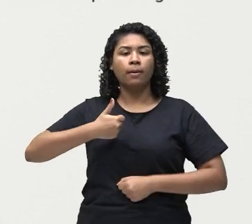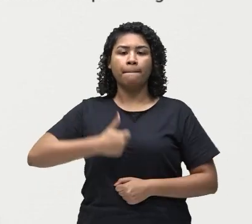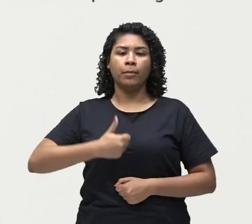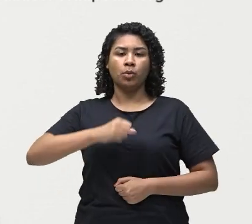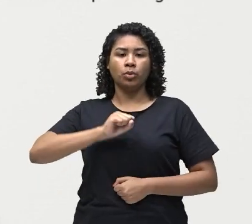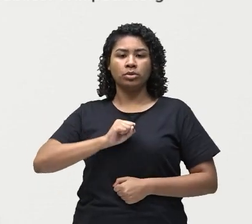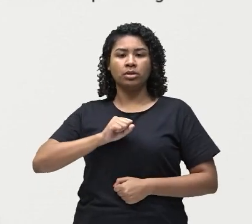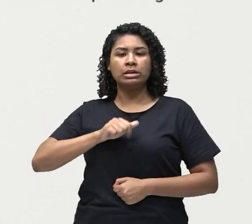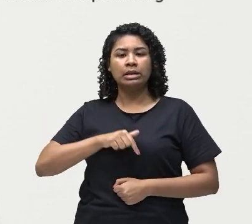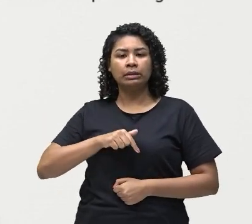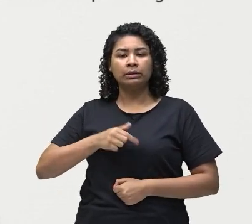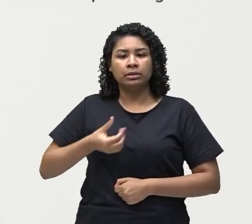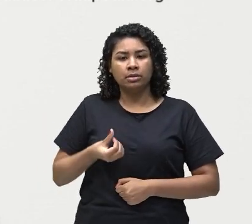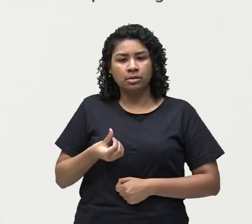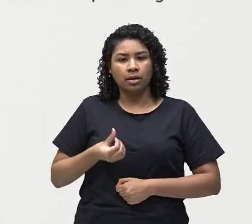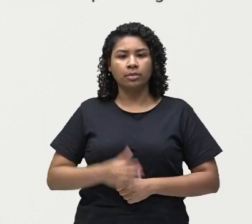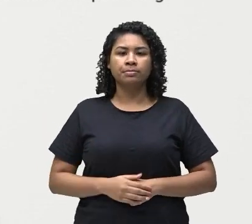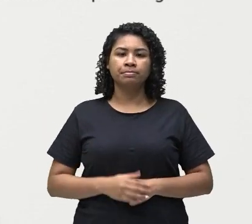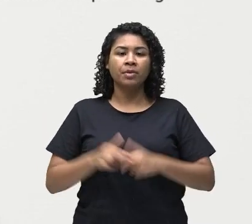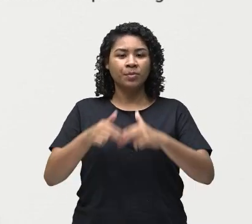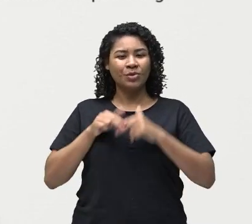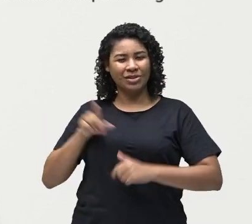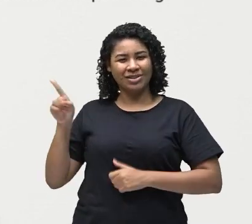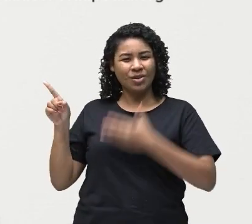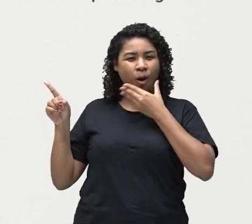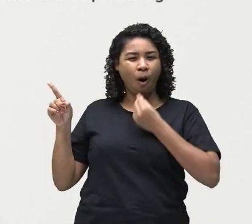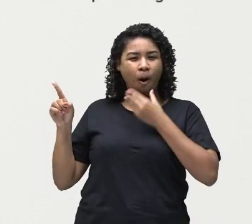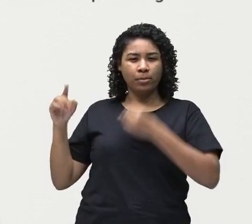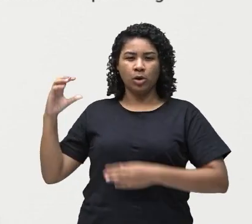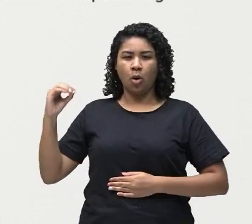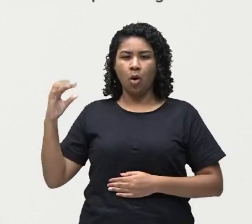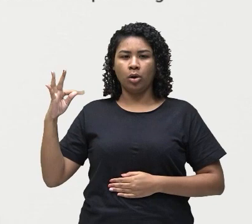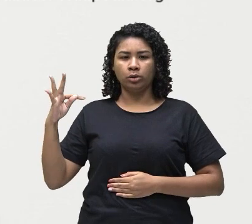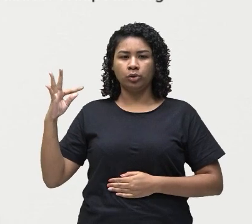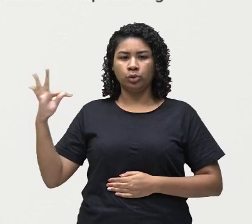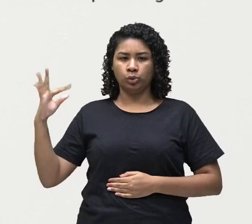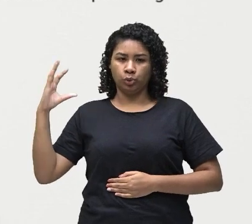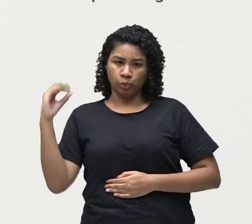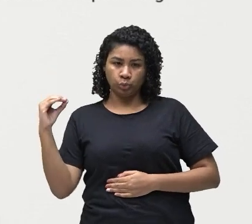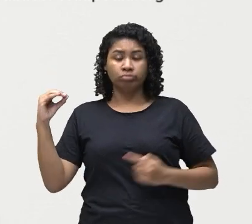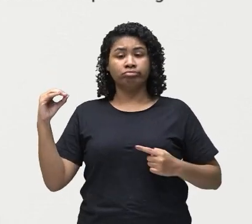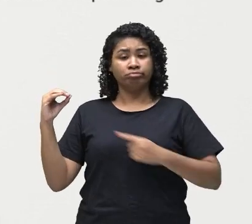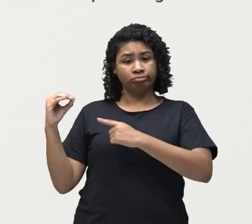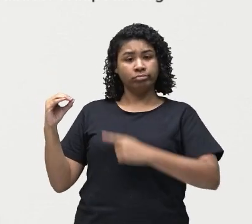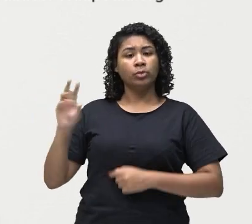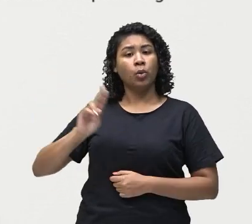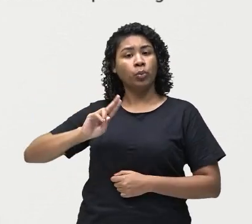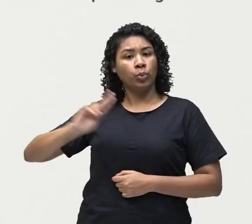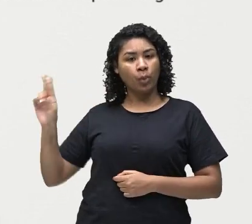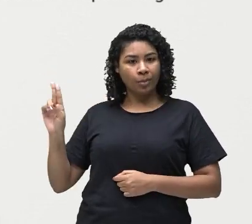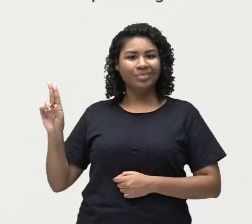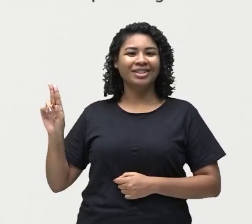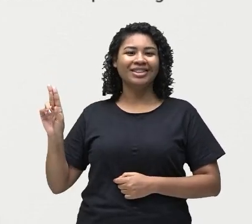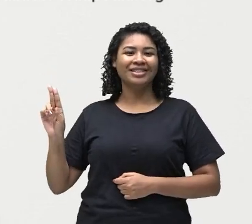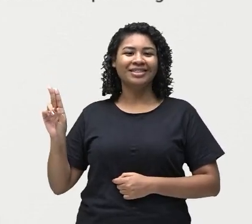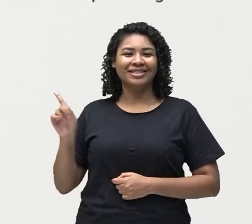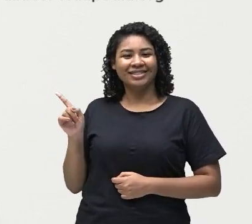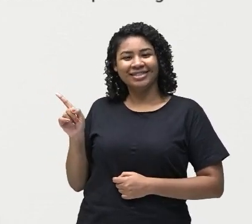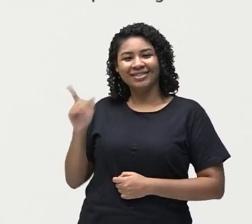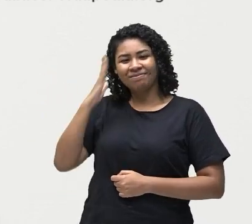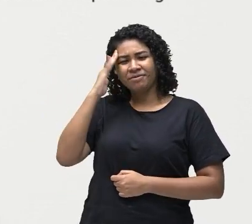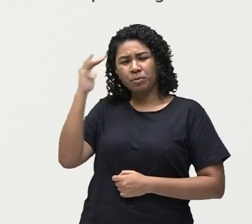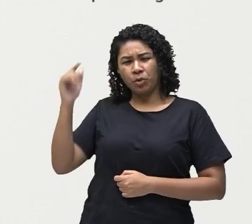Nicolas Otto E aí ficou conhecido né esse processo do motor de combustão interna de 4 tempos ficou